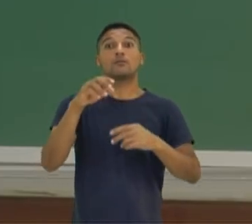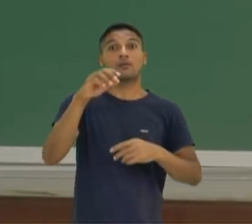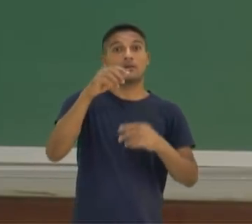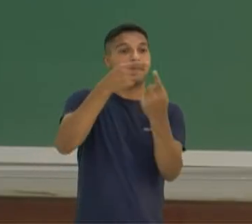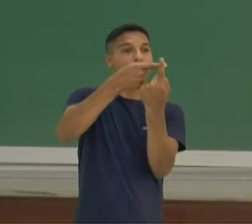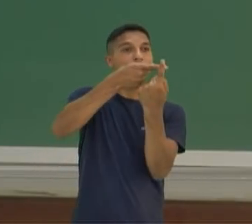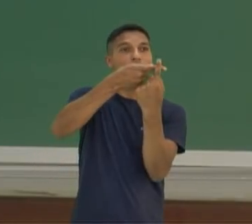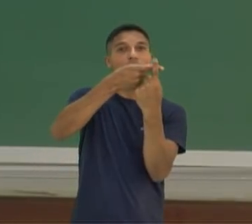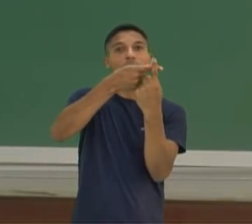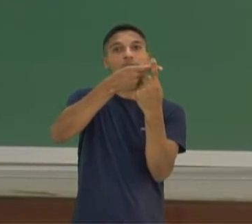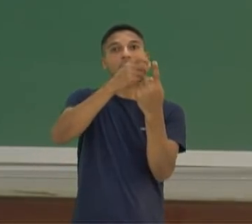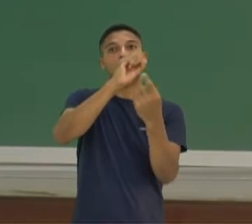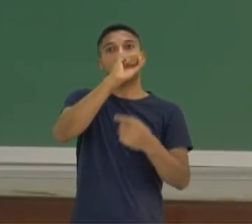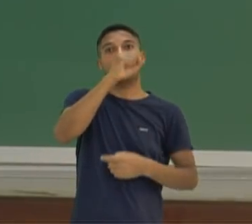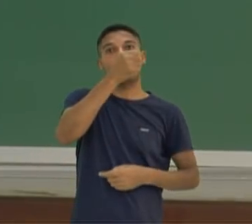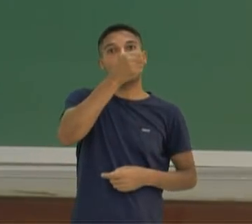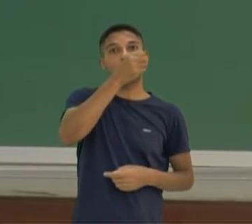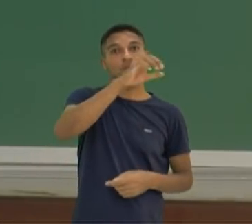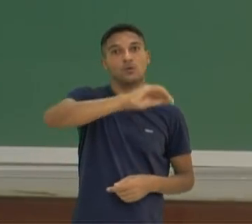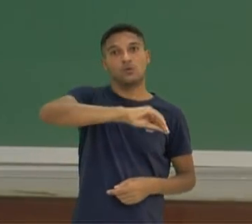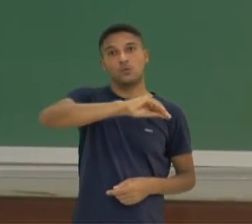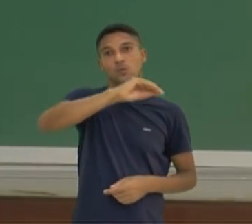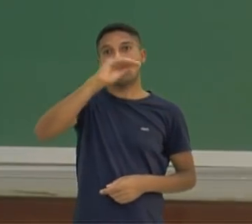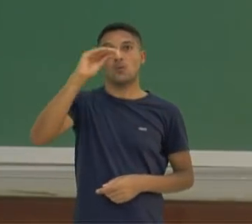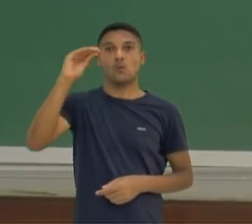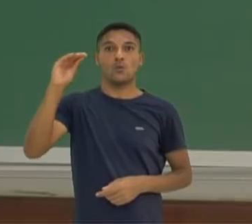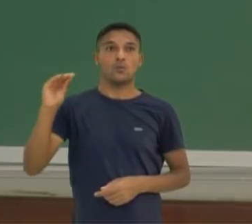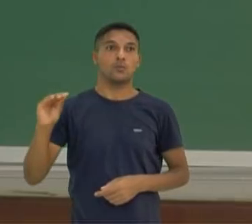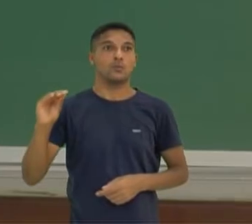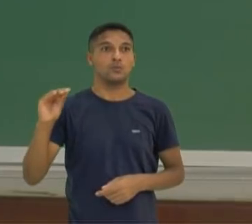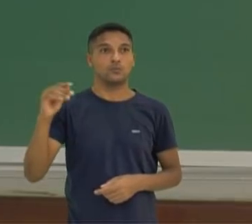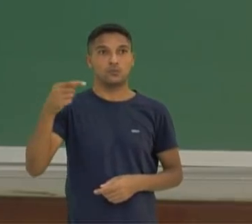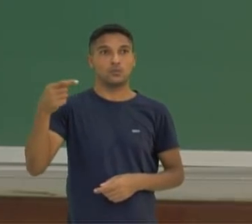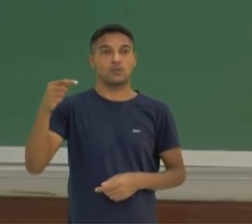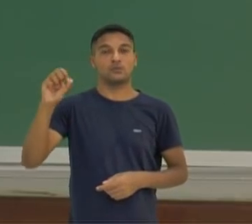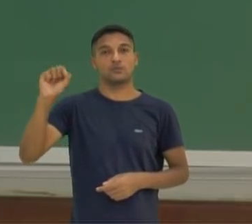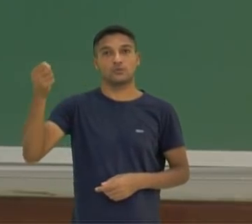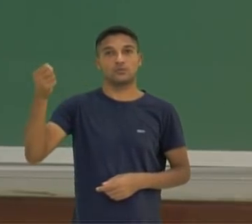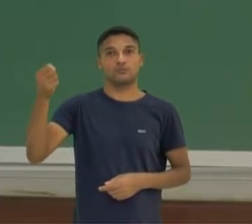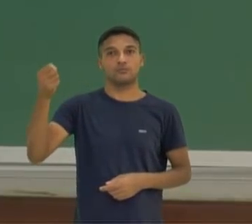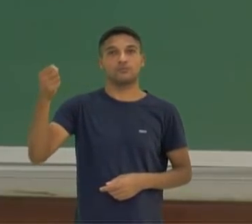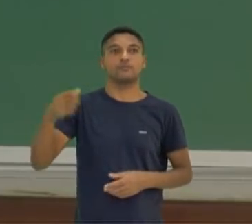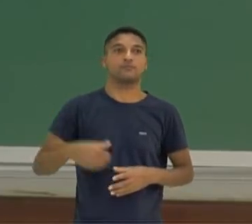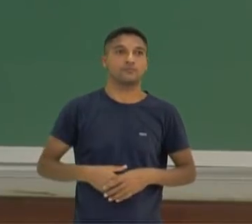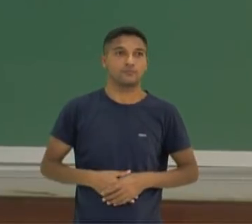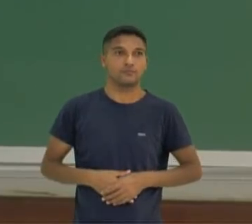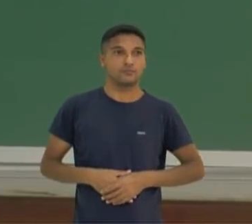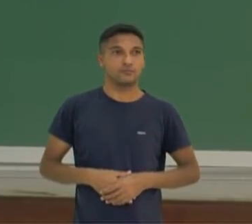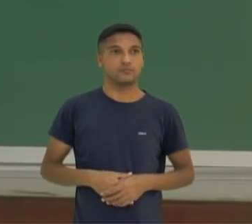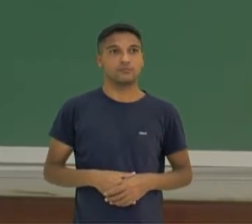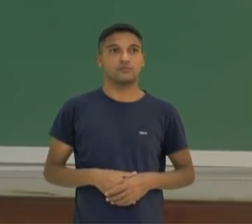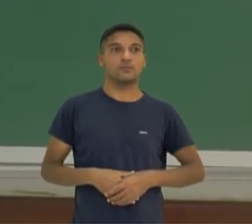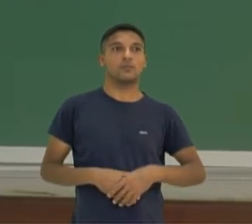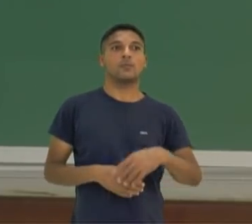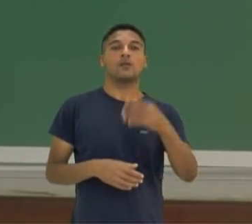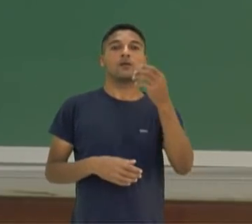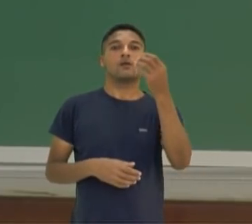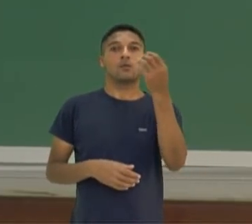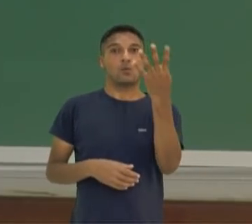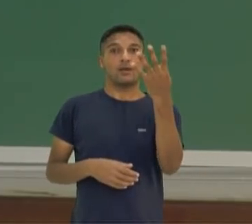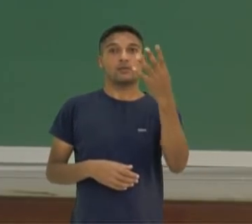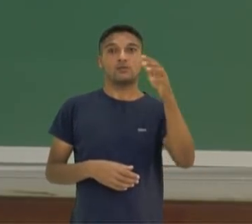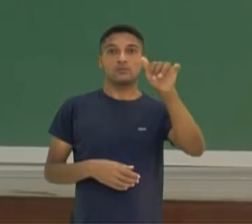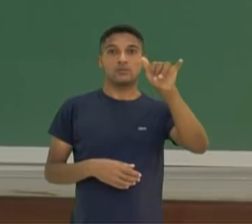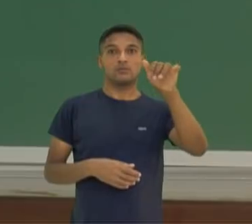8 e elevar ele ao seu simétrico, menos 8. 4y menos y,